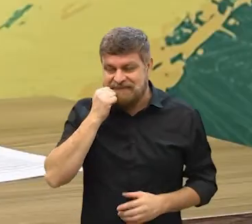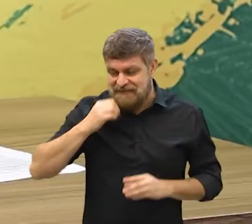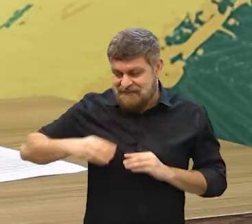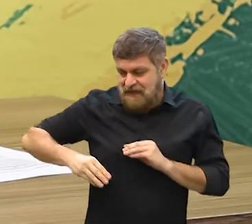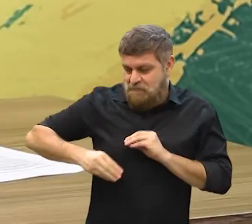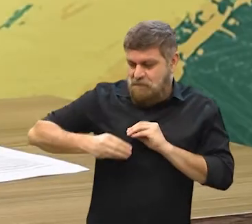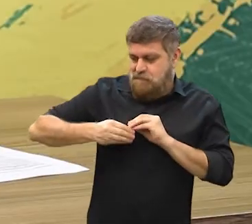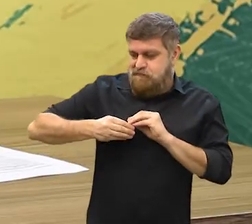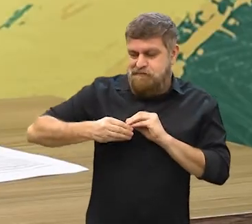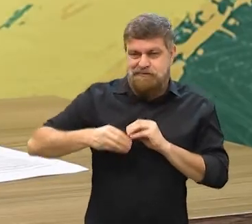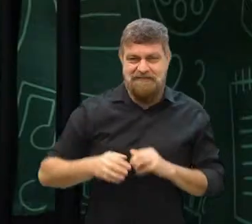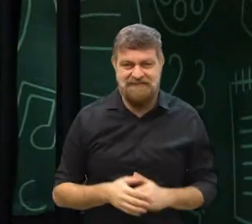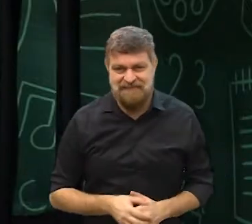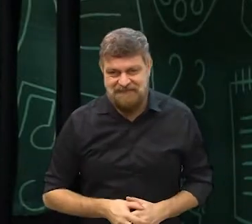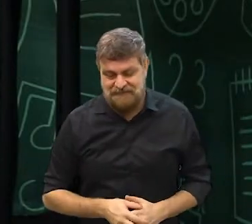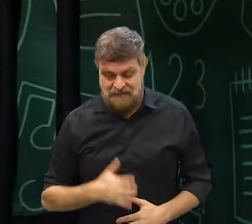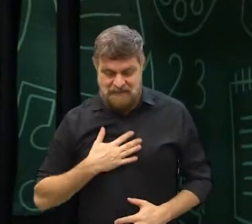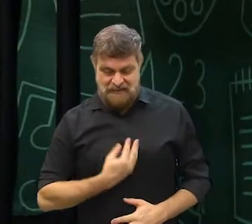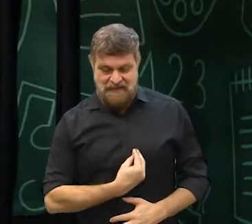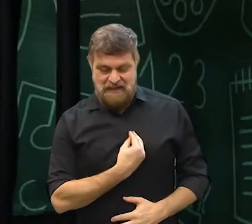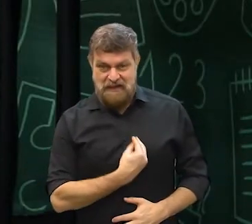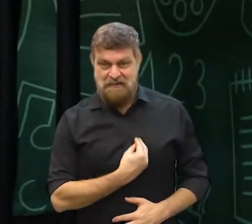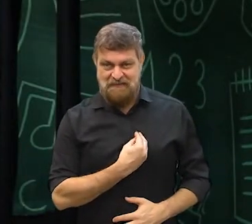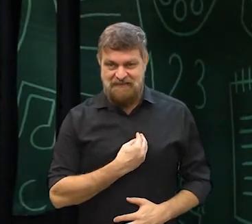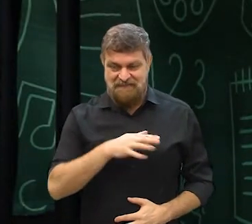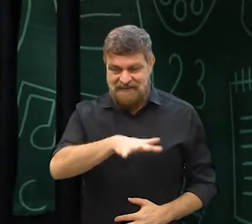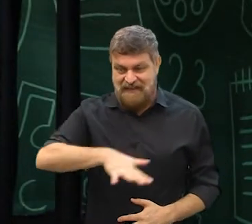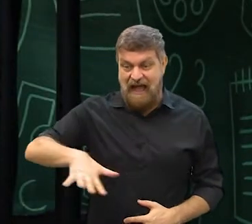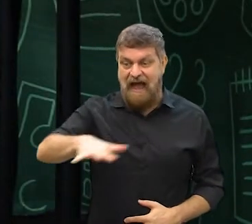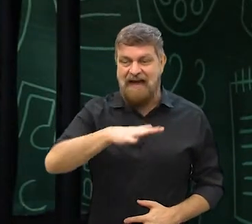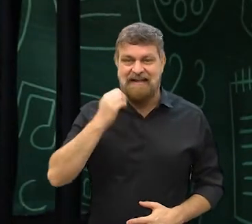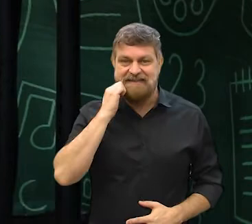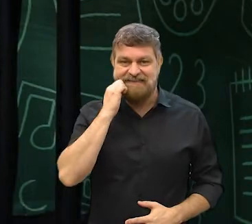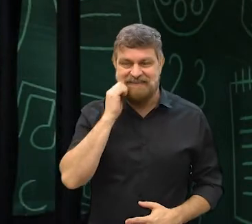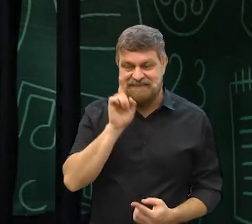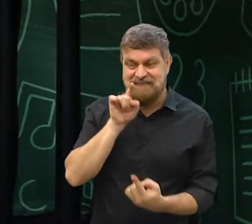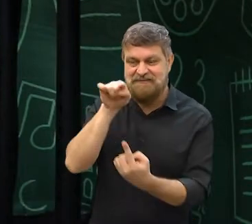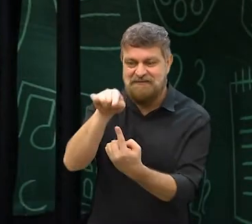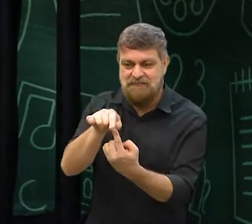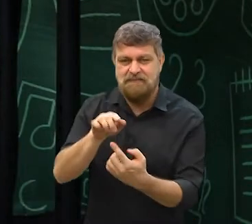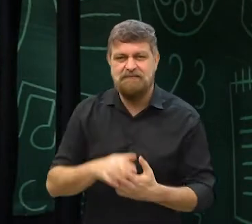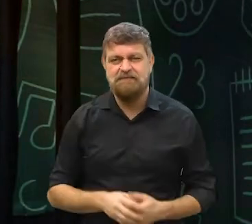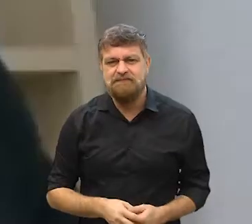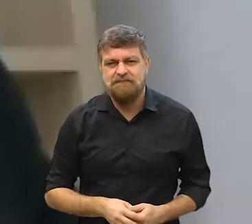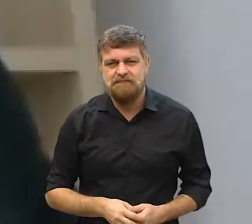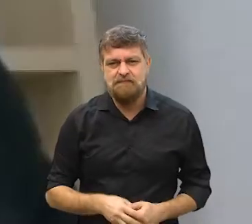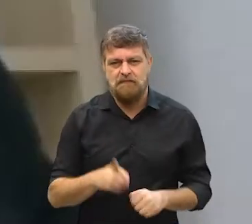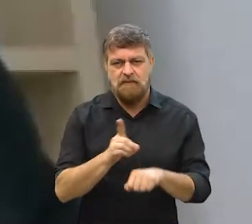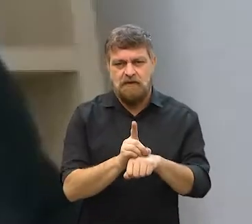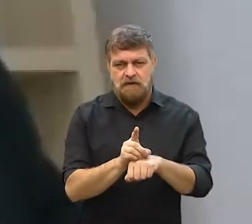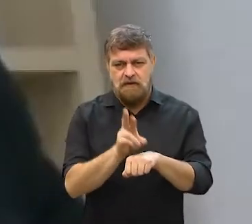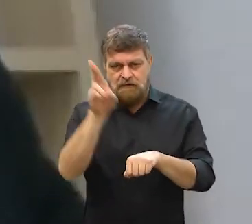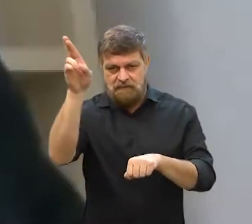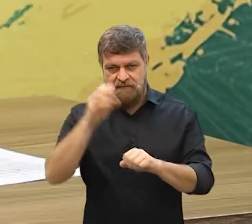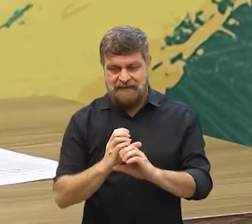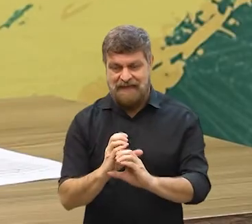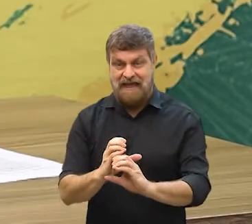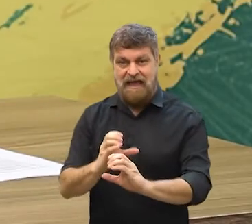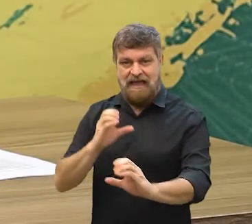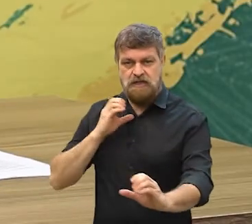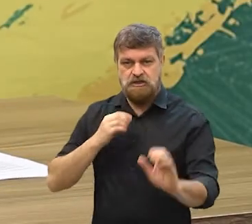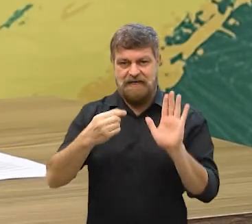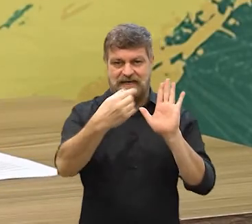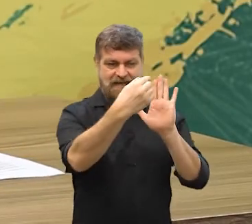mais, né, da vida. Qual doutorado que é, Adriana? Doutorado em engenharia de software, doutorado